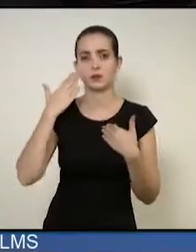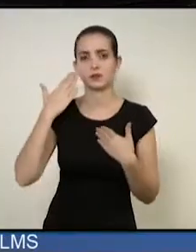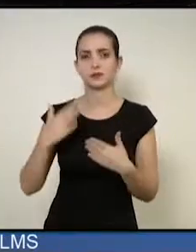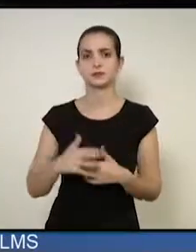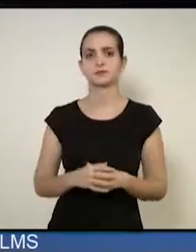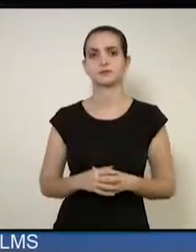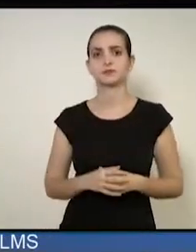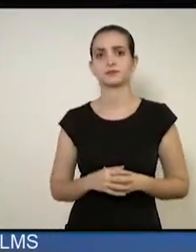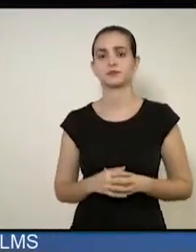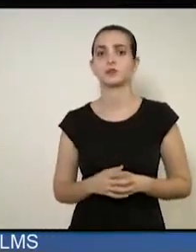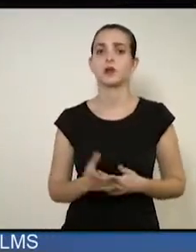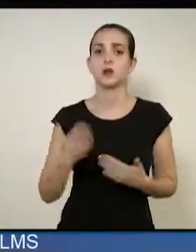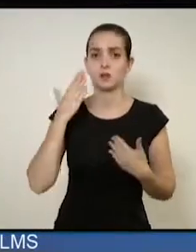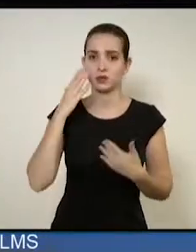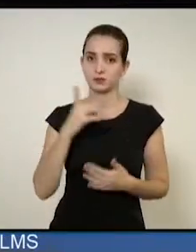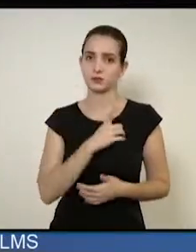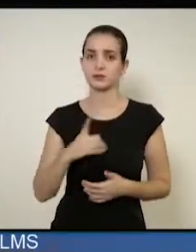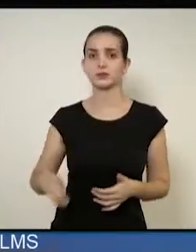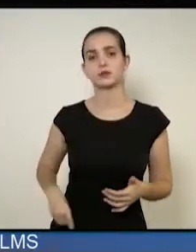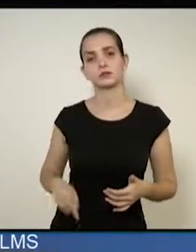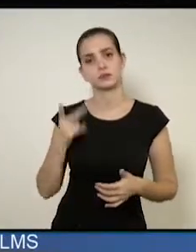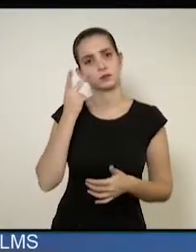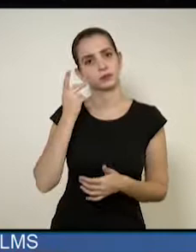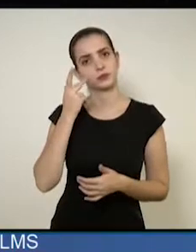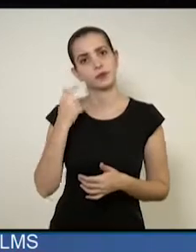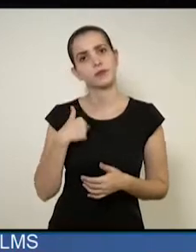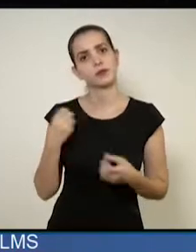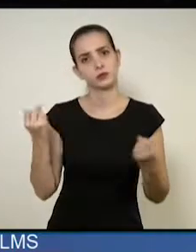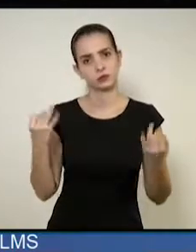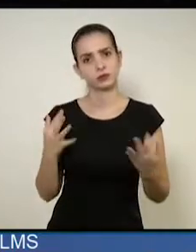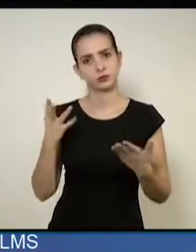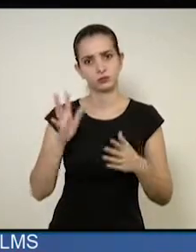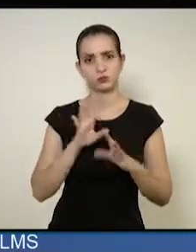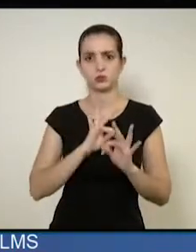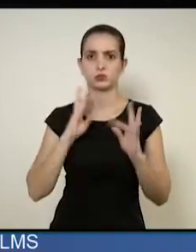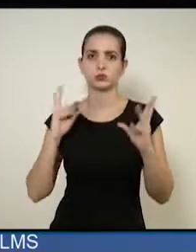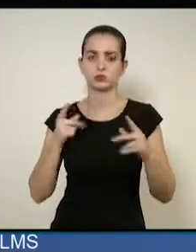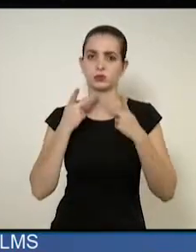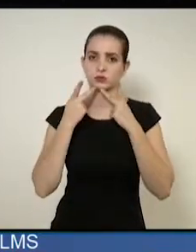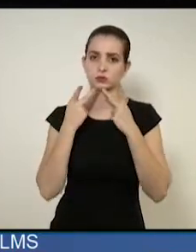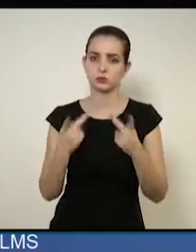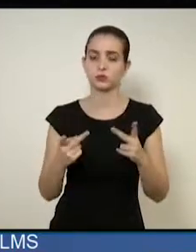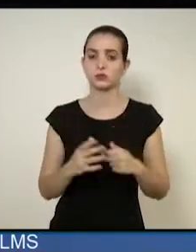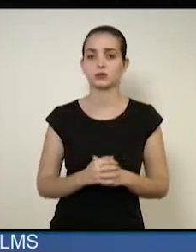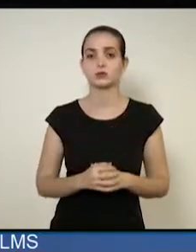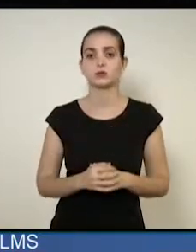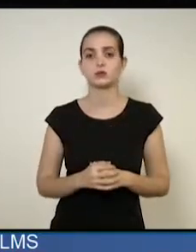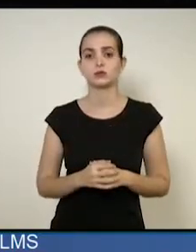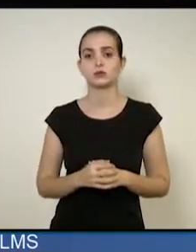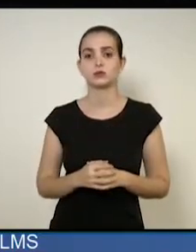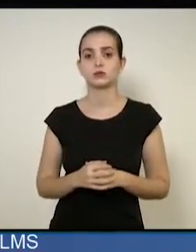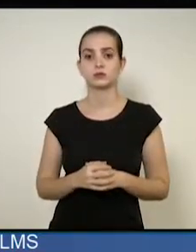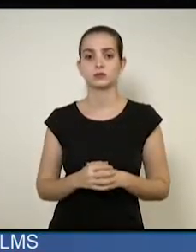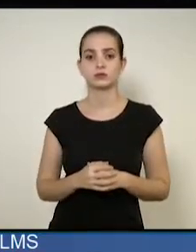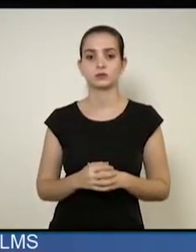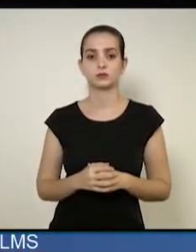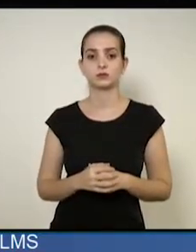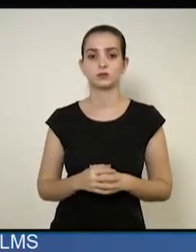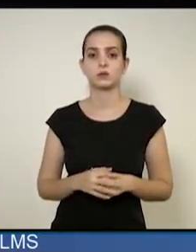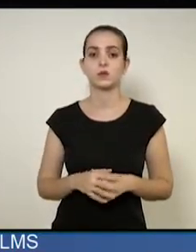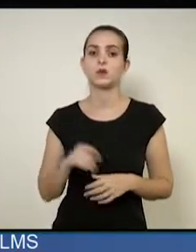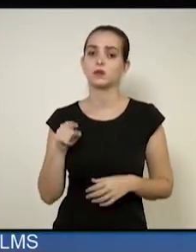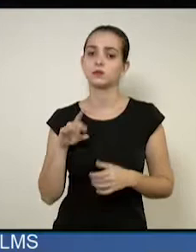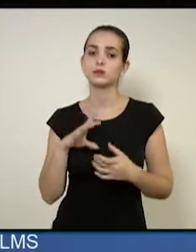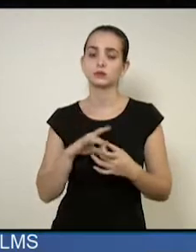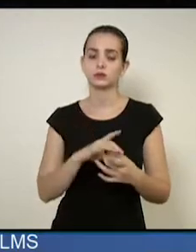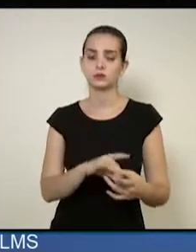Obrigado, deputado Pedro Kemp. Incorporo a sua manifestação. Peço as notas taquigráficas que eu faça. Nesse